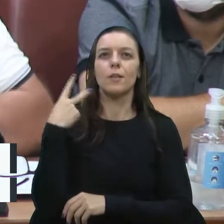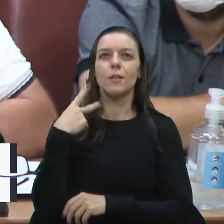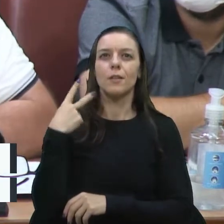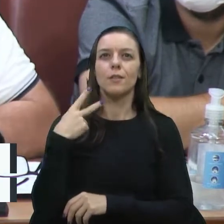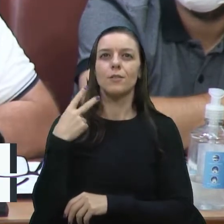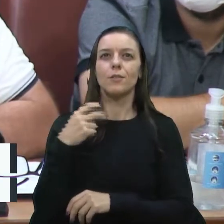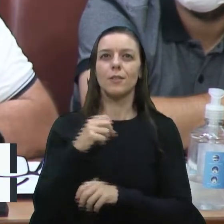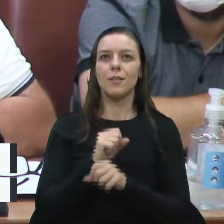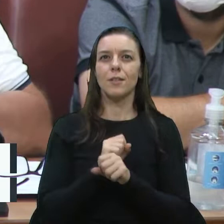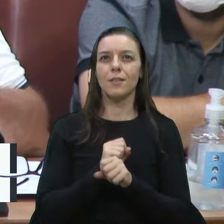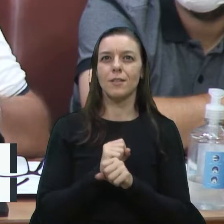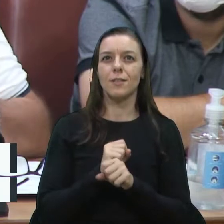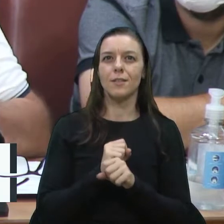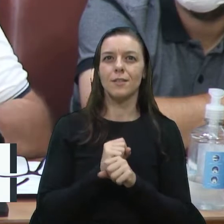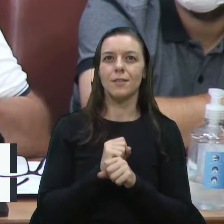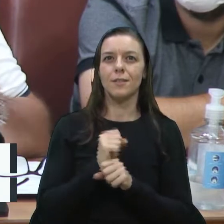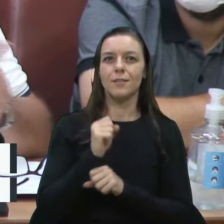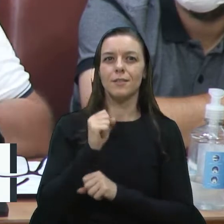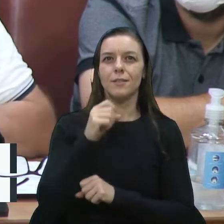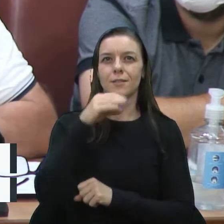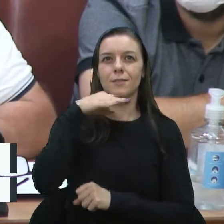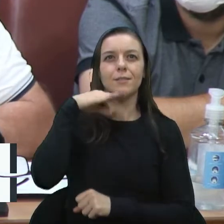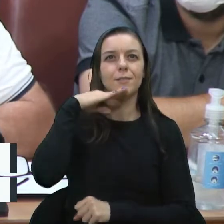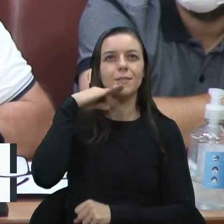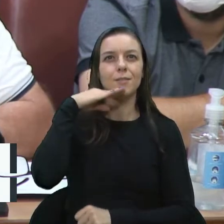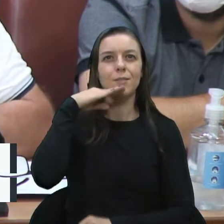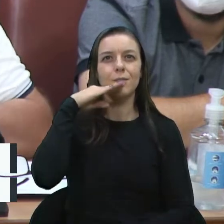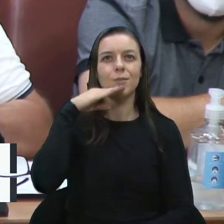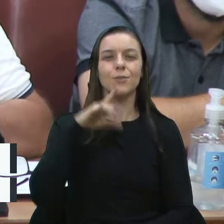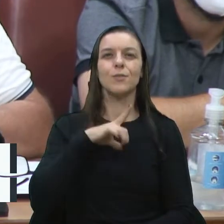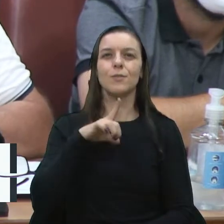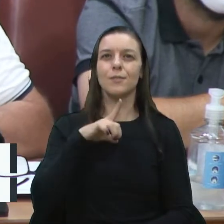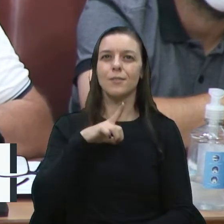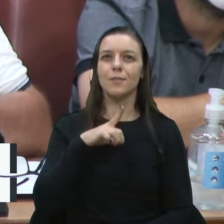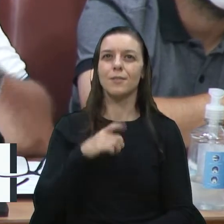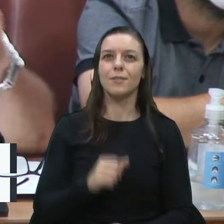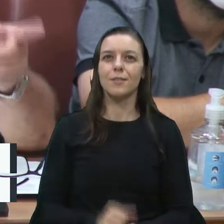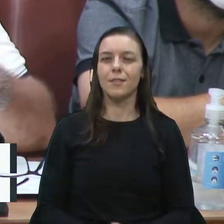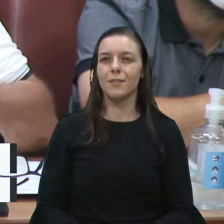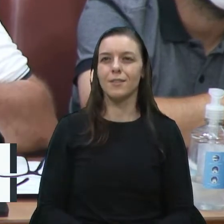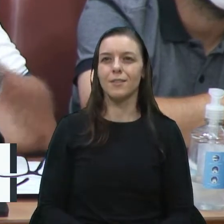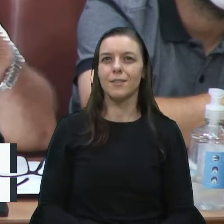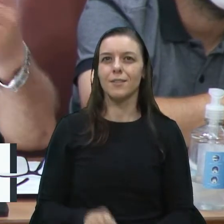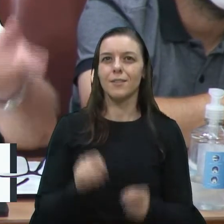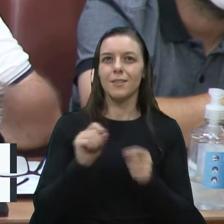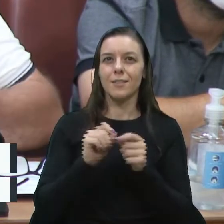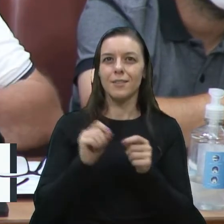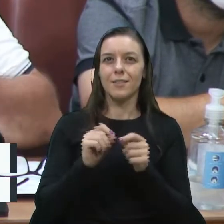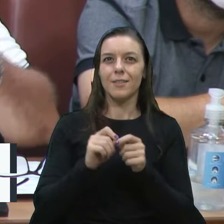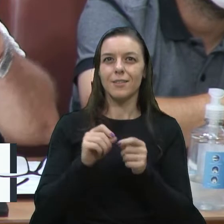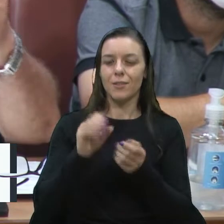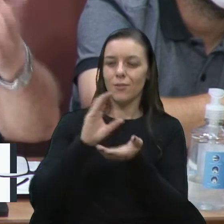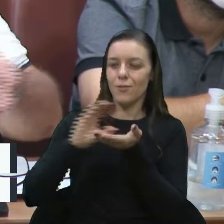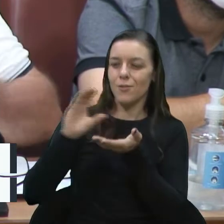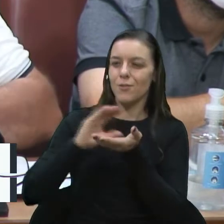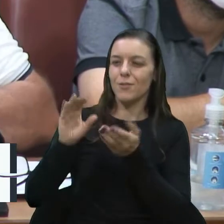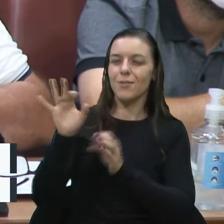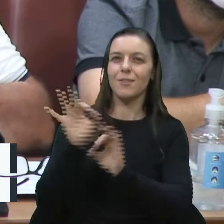dias a Secretaria de Obras explanou para nós, ainda o ano passado, o trabalho que será feito, alguns investimentos com planejamento,